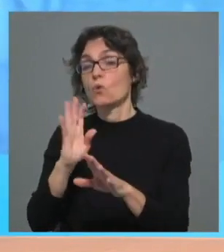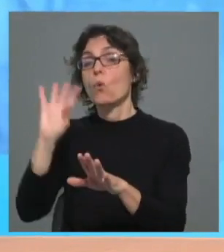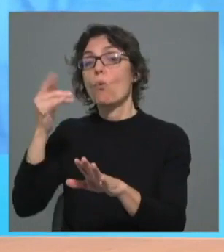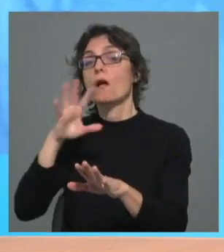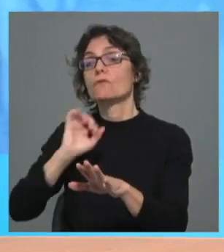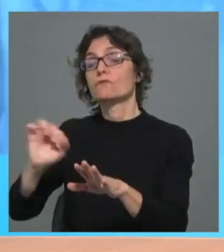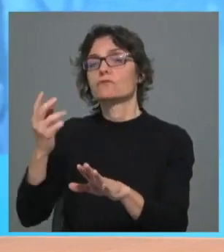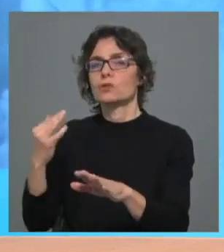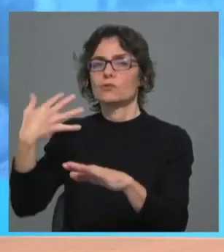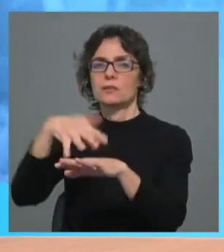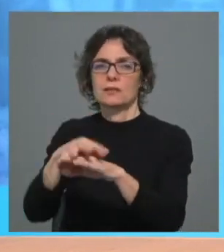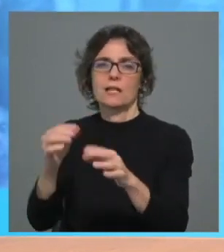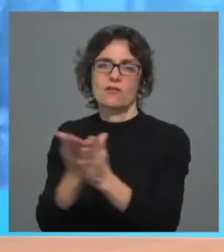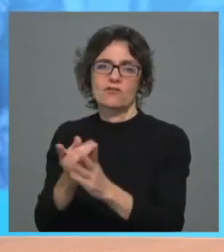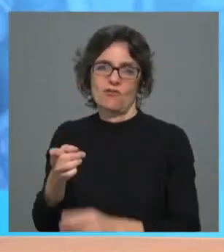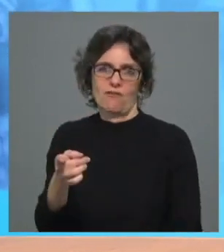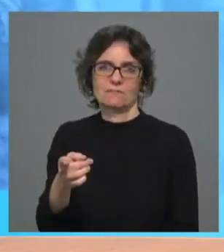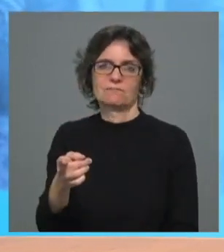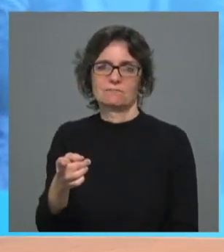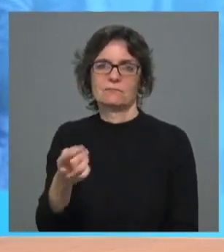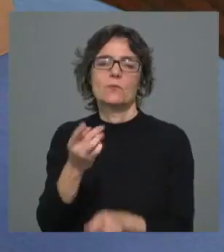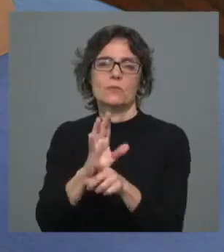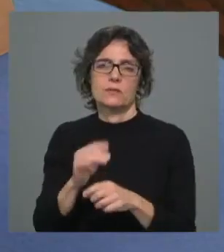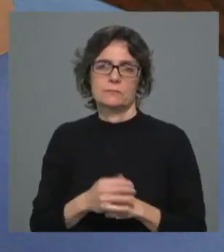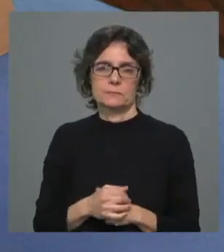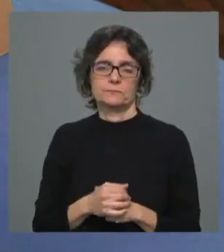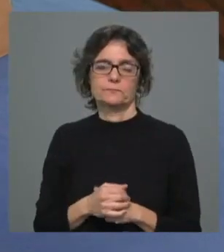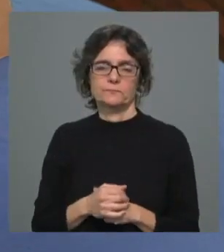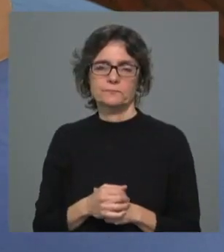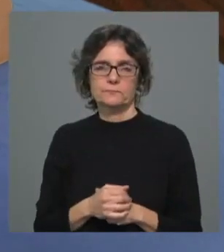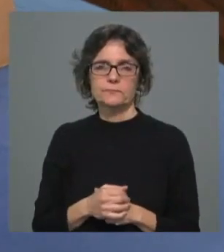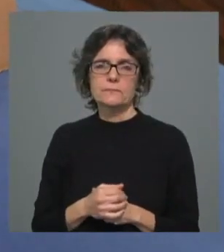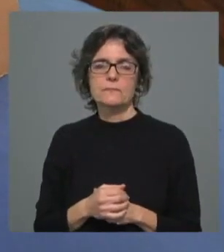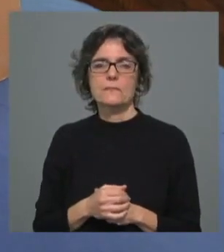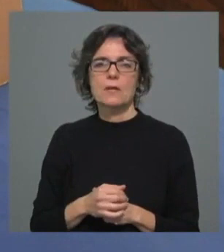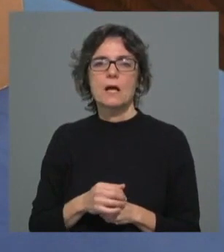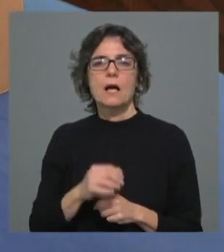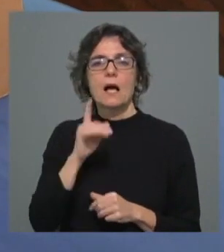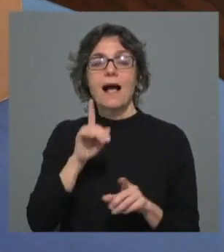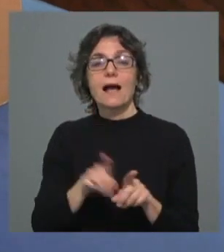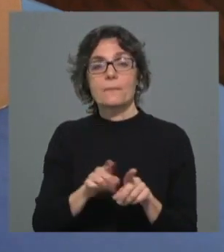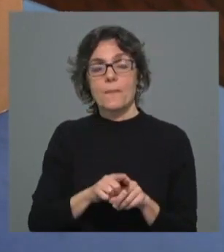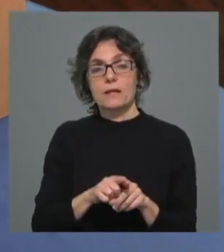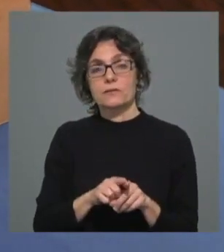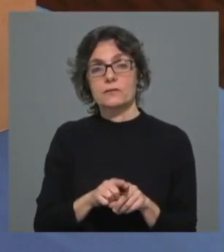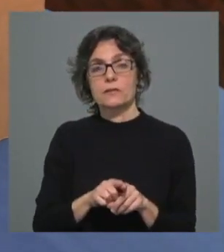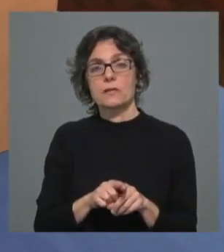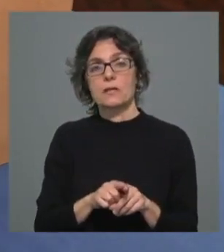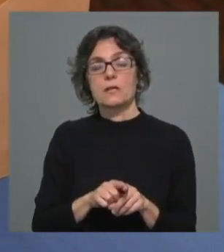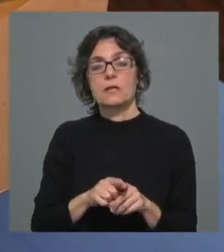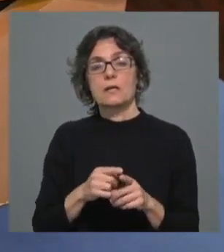eu estou a pensar por exemplo as irmãs do Menino Deus que são umas irmãs que tem uma creche e o